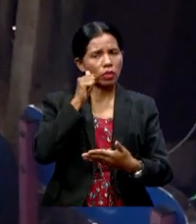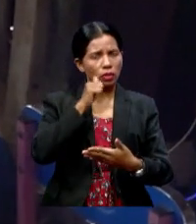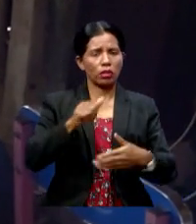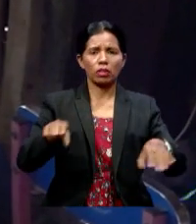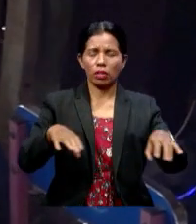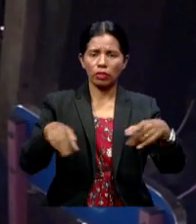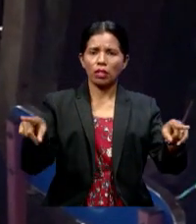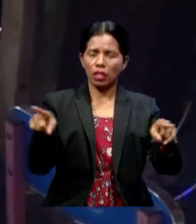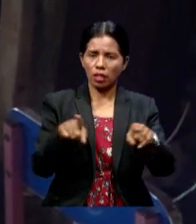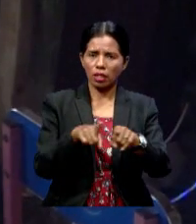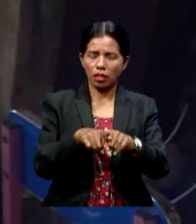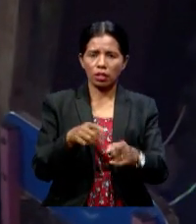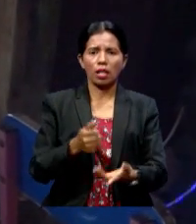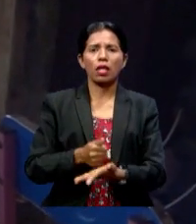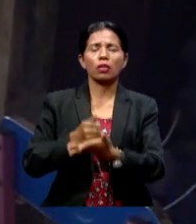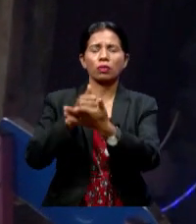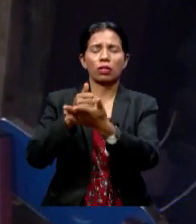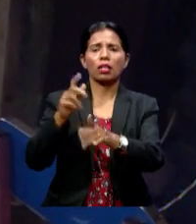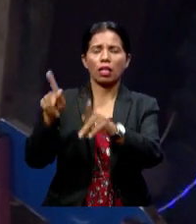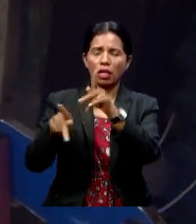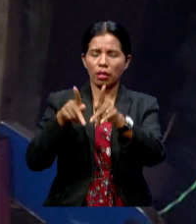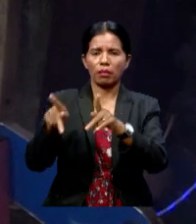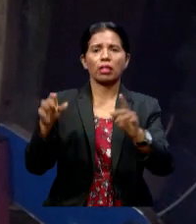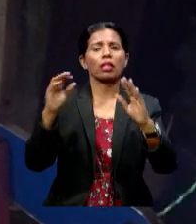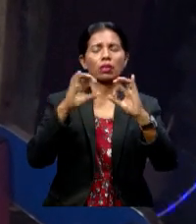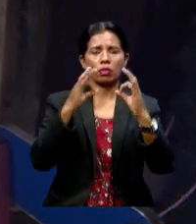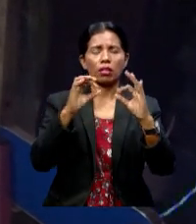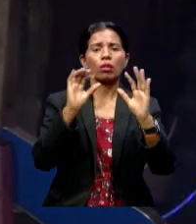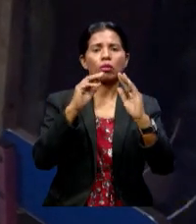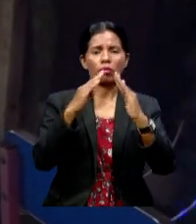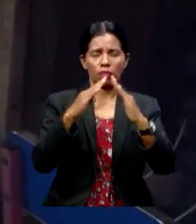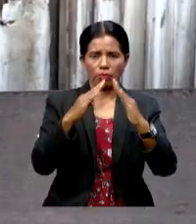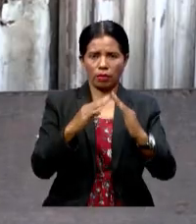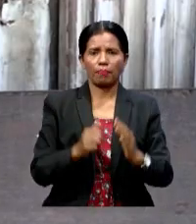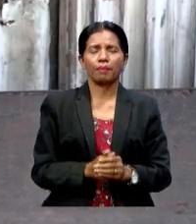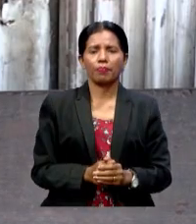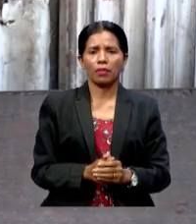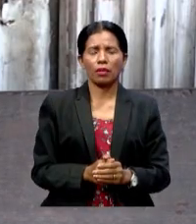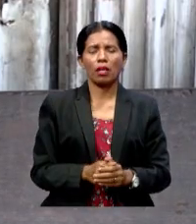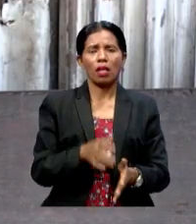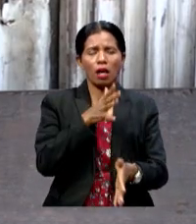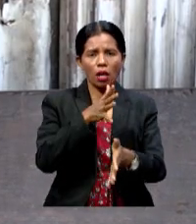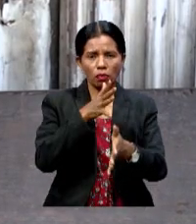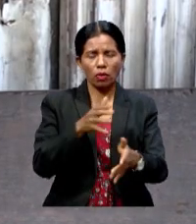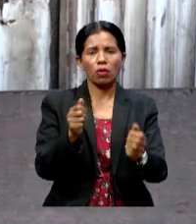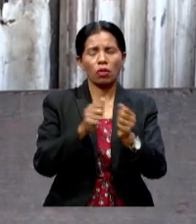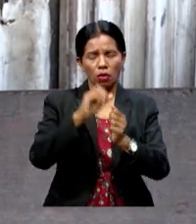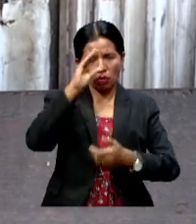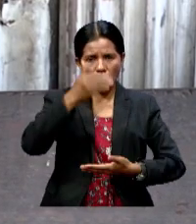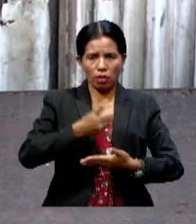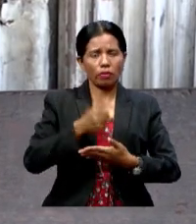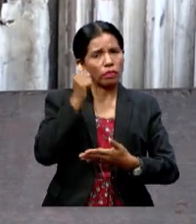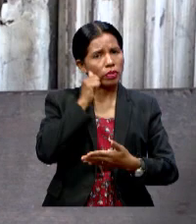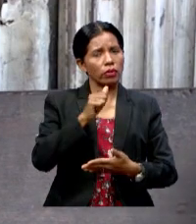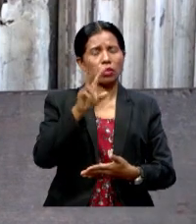serviço hanesan, assistente serviço umalaran. A avó Laurinda e o anfeto na rua, nos